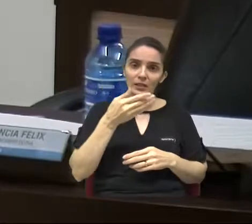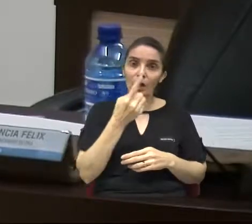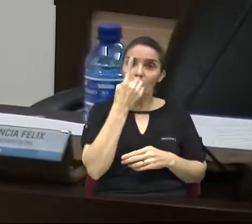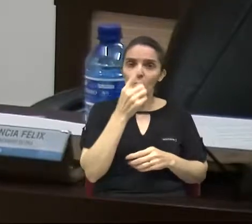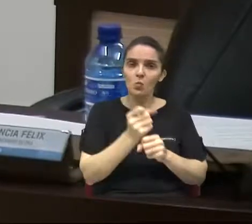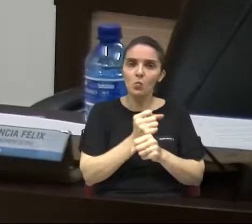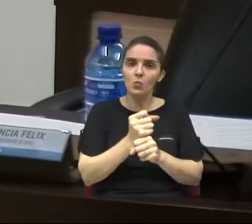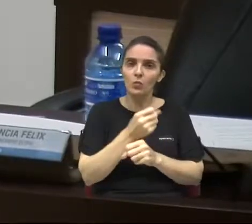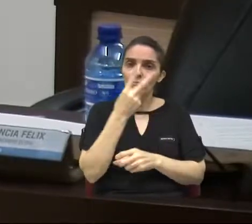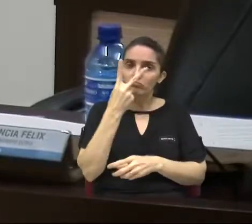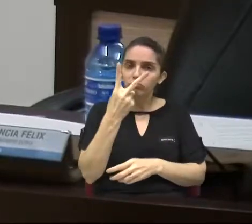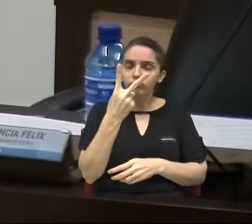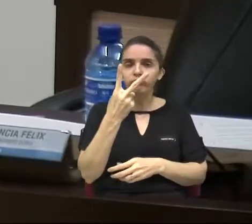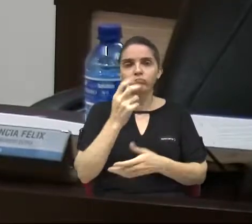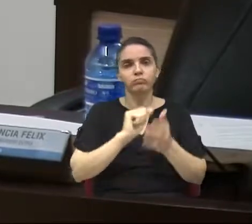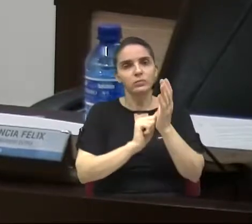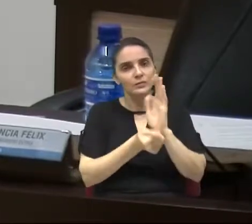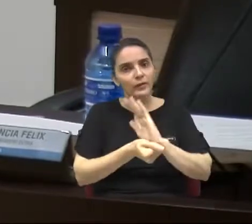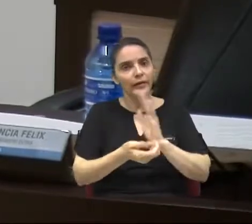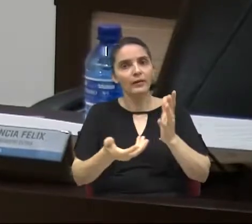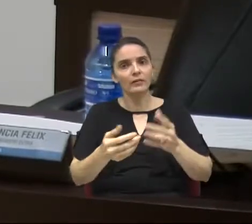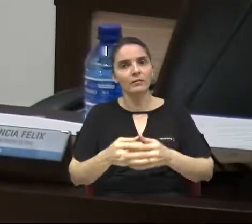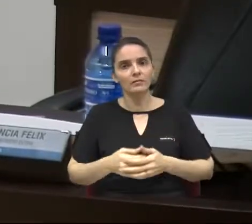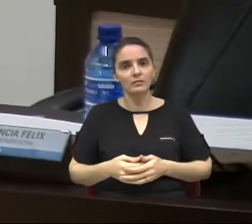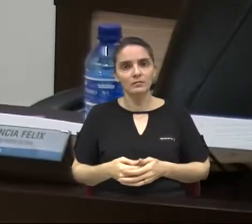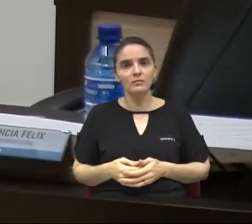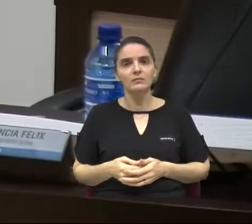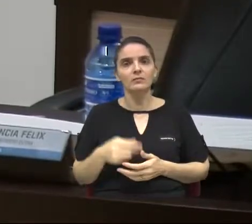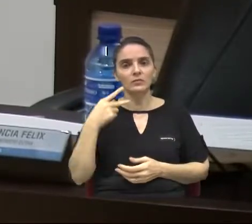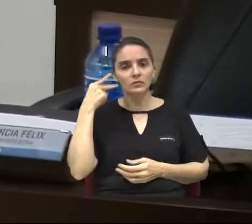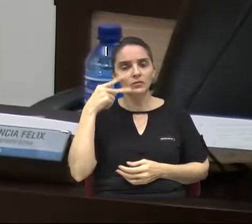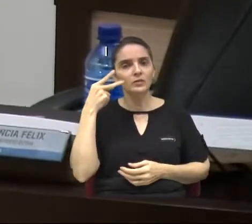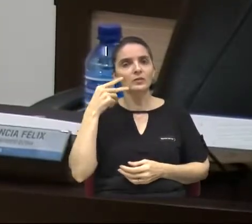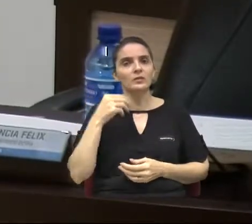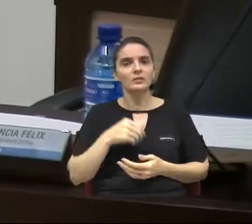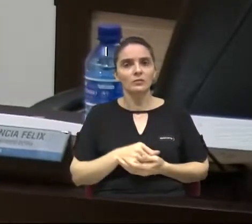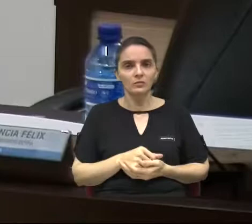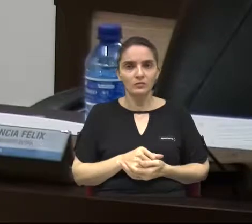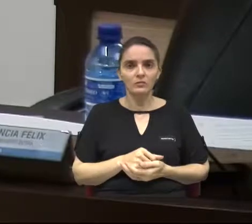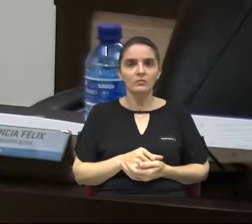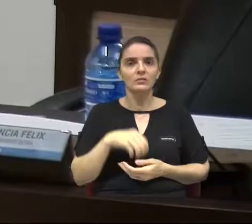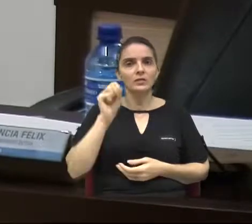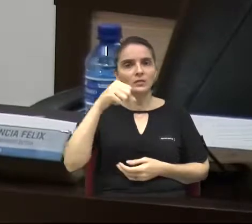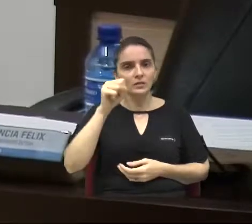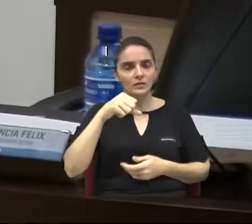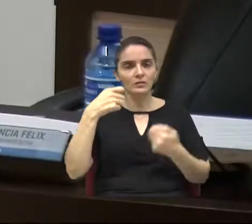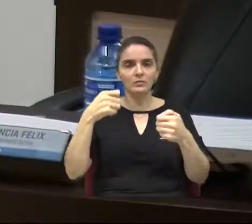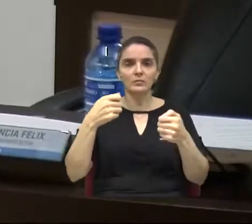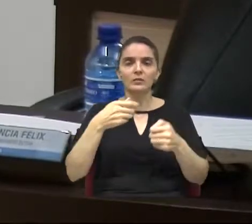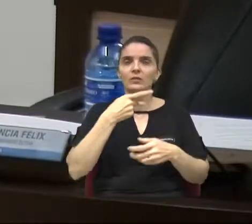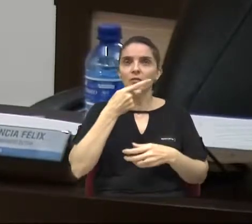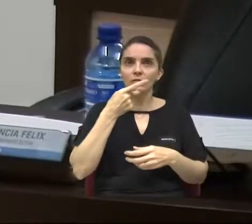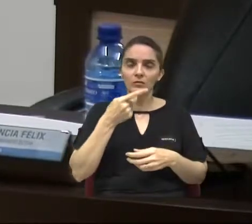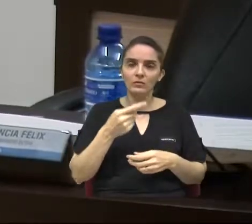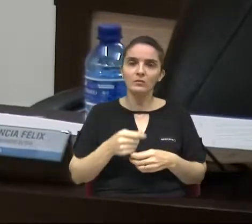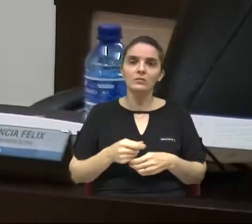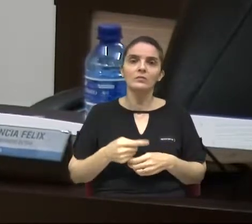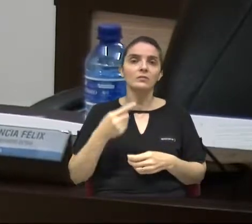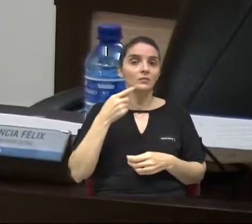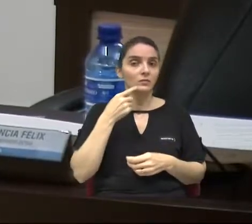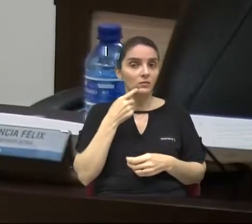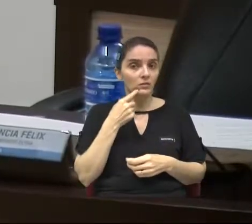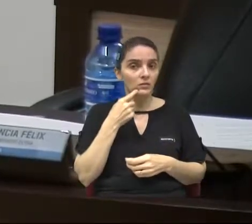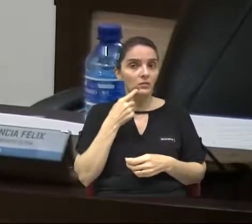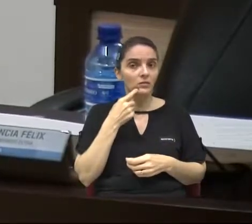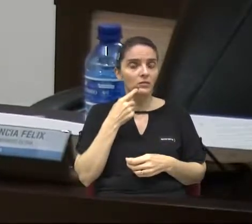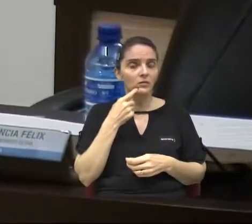vezes. Por colegas. E sim, preciso registrar que o vereador Cleiton Silva, na condição de